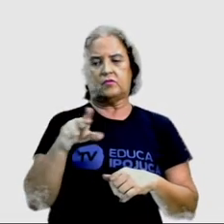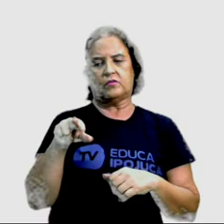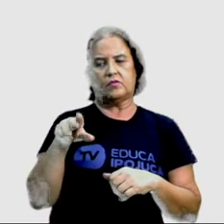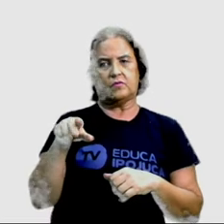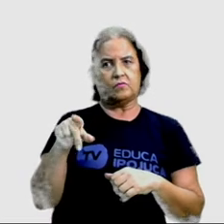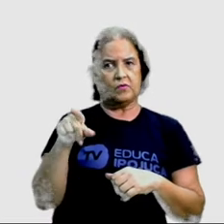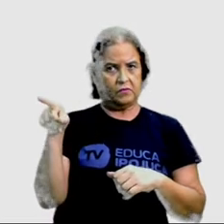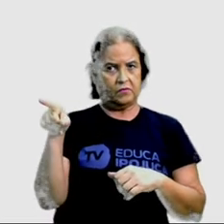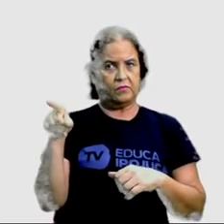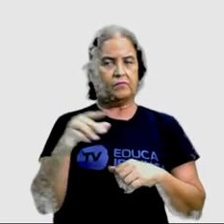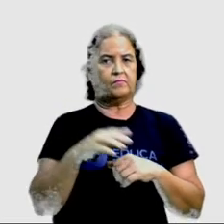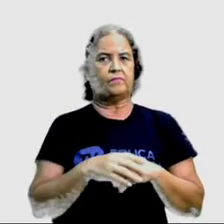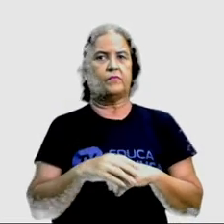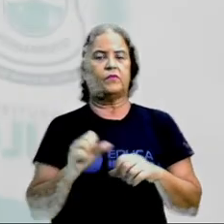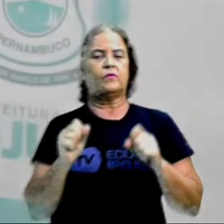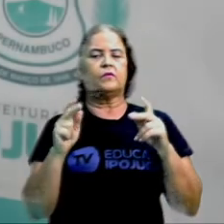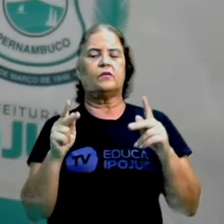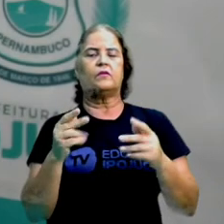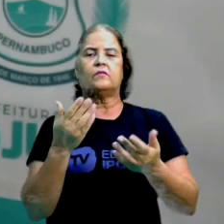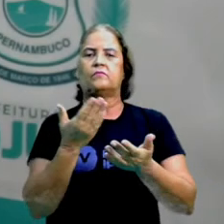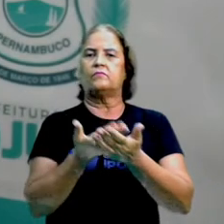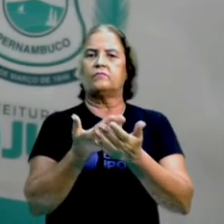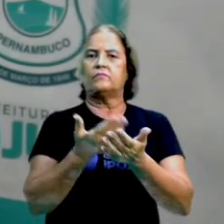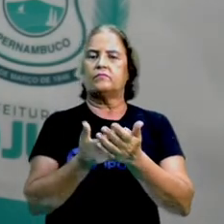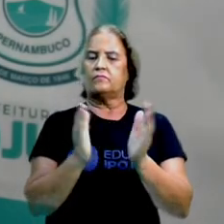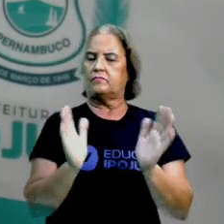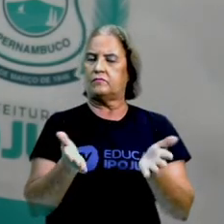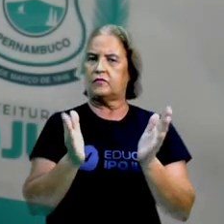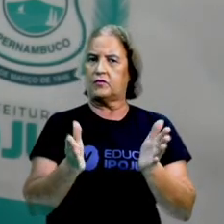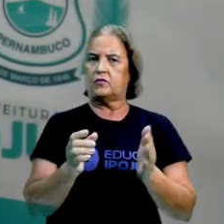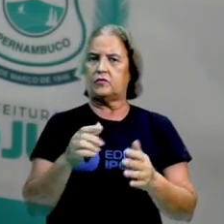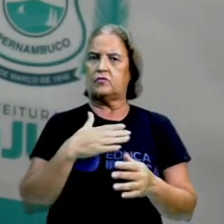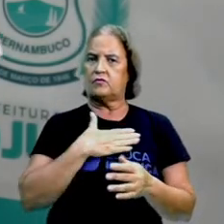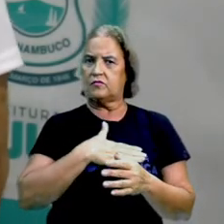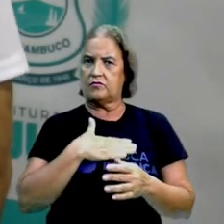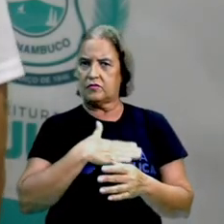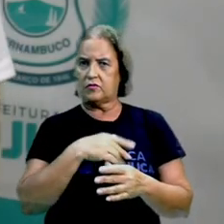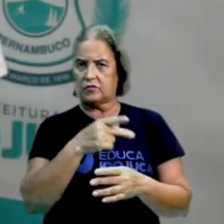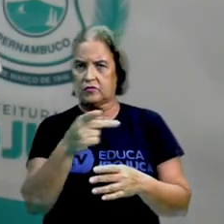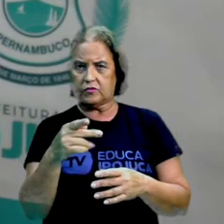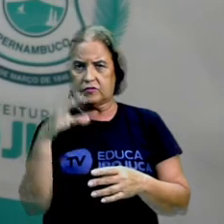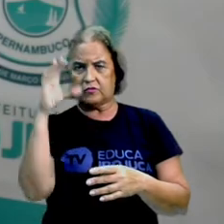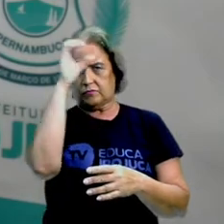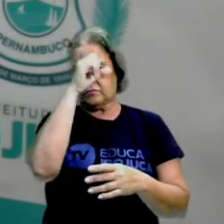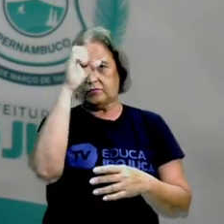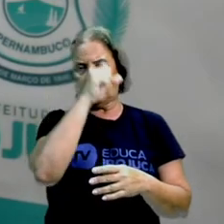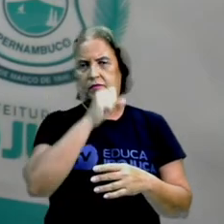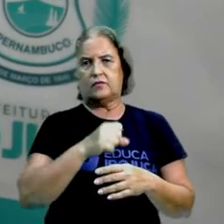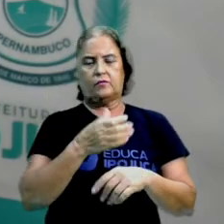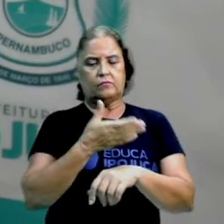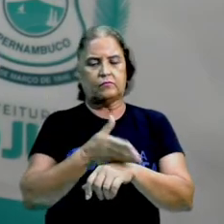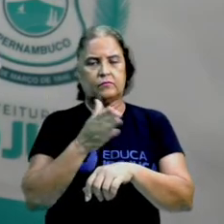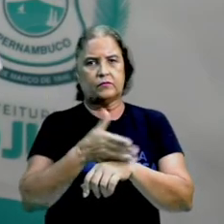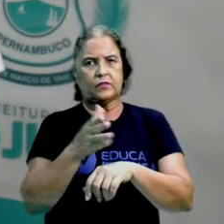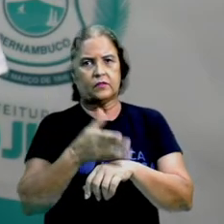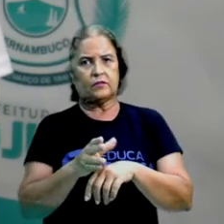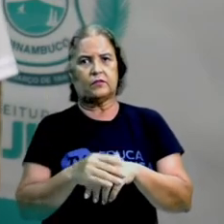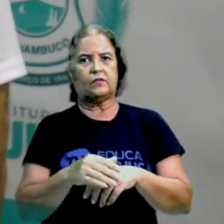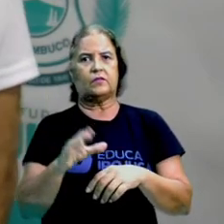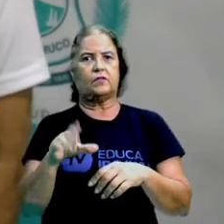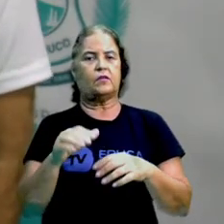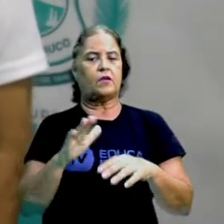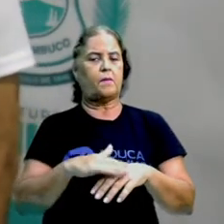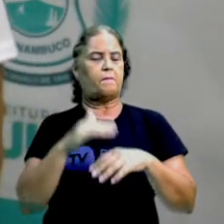Então, essa foi a nossa aula de hoje. Espero que vocês tenham gostado, que vocês tenham aprendido. Pratiquem, e a melhor